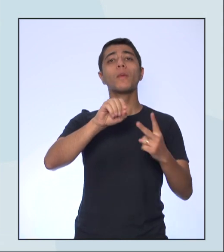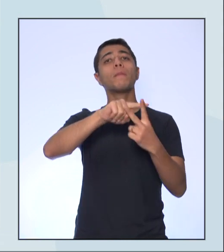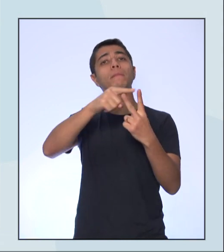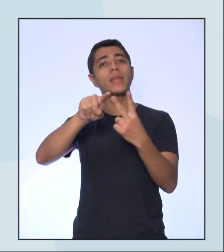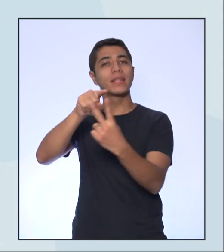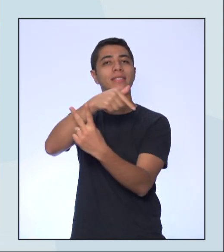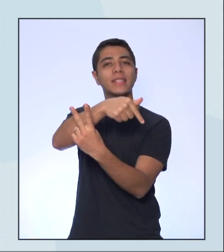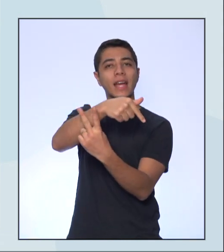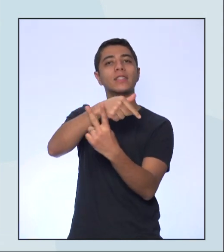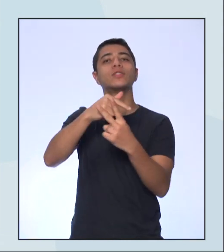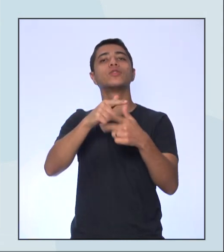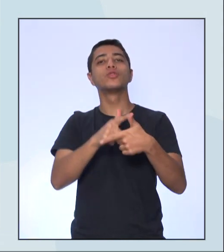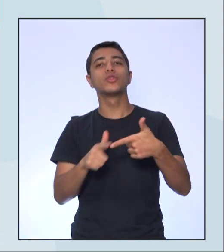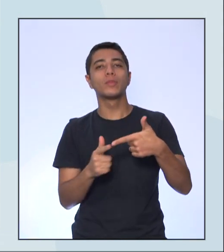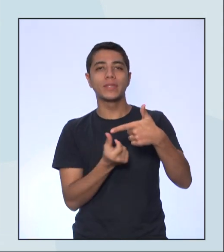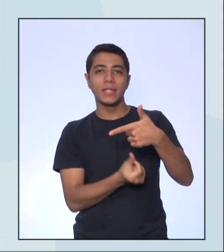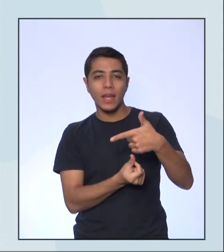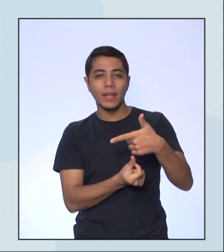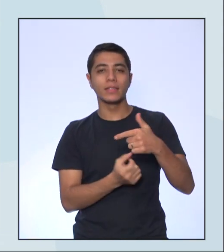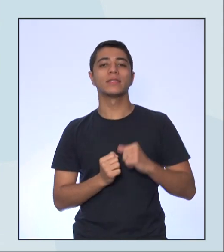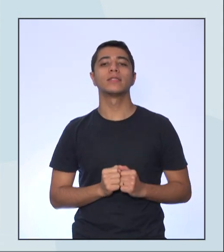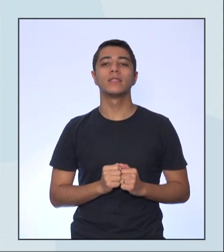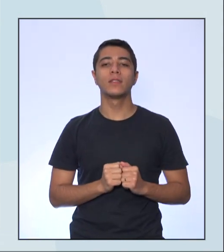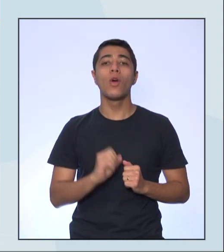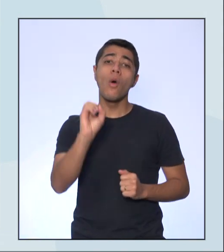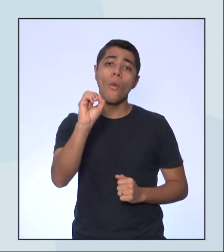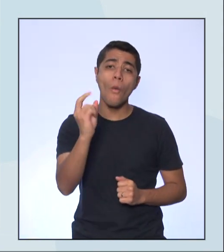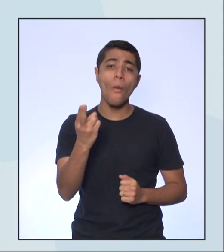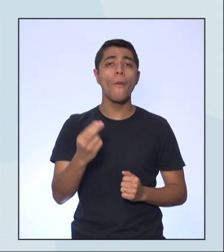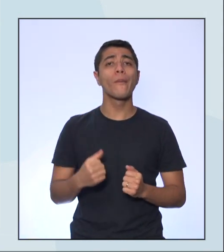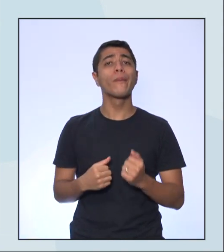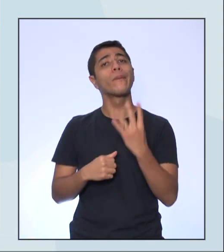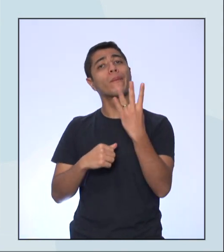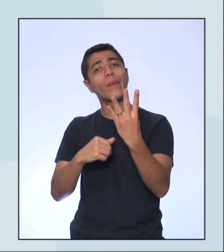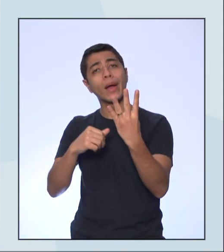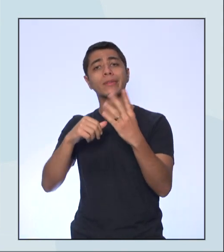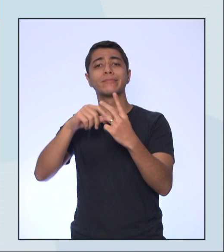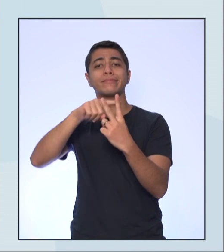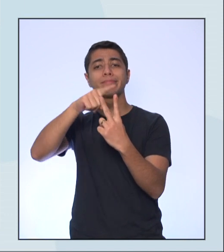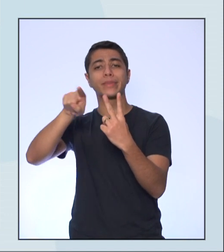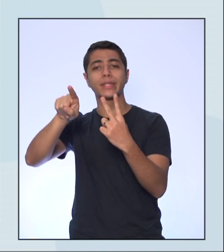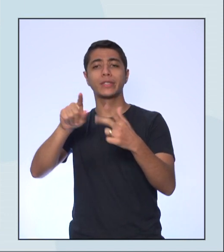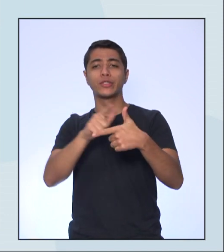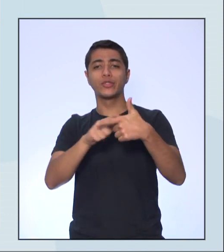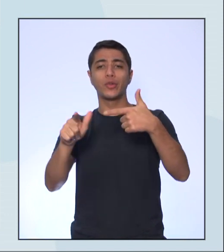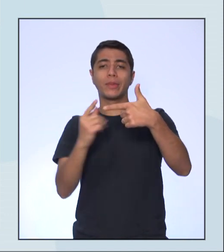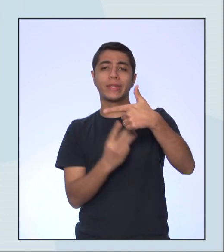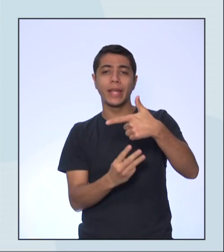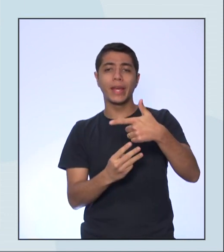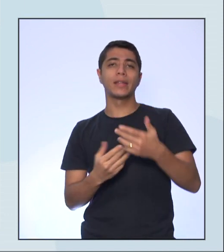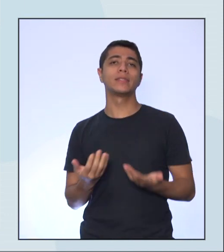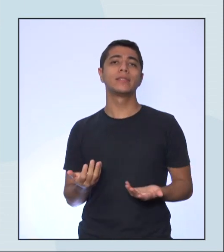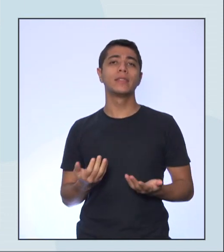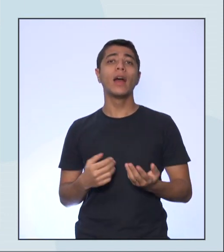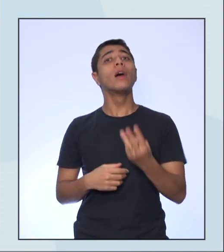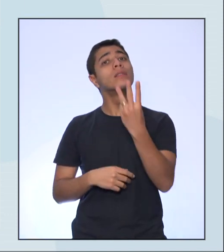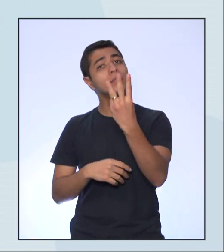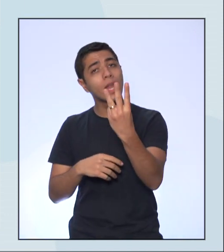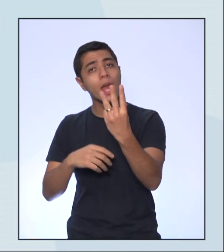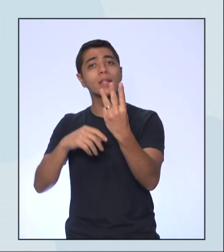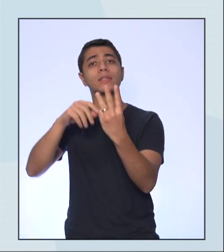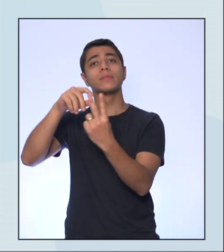4 4 pi sobre 3 3pi sobre 2 tão nessa ordem nesse contexto